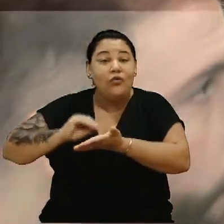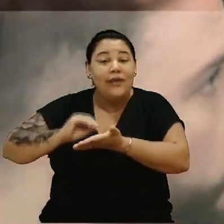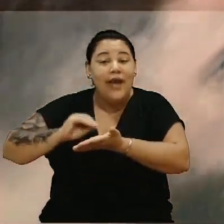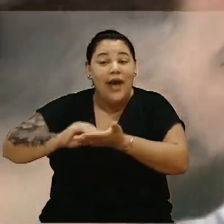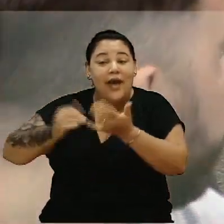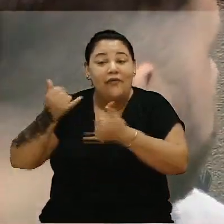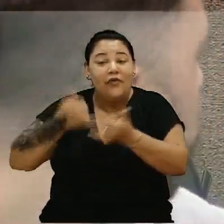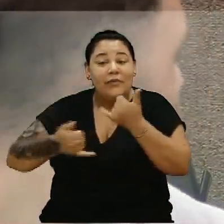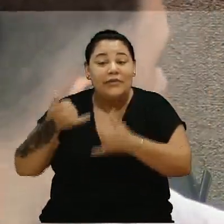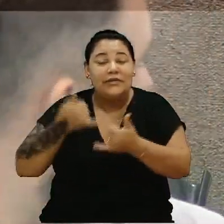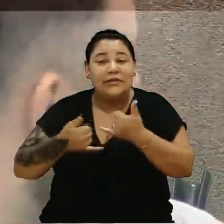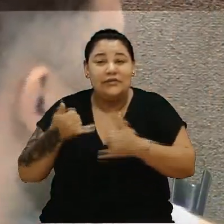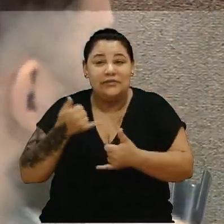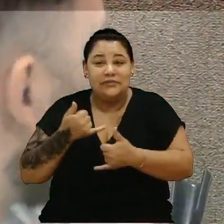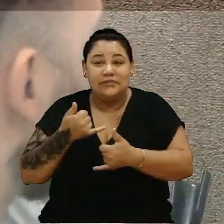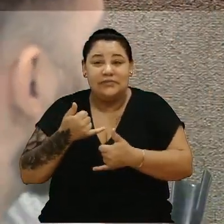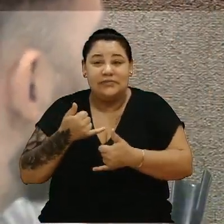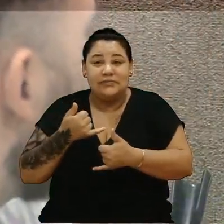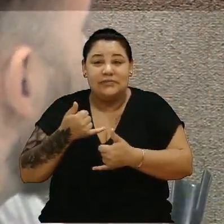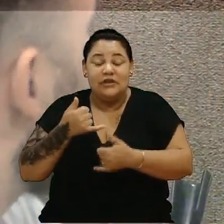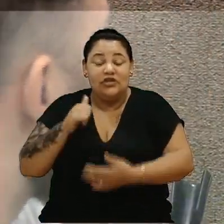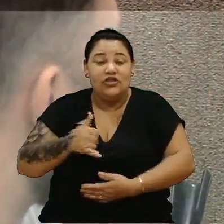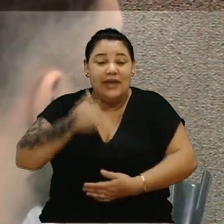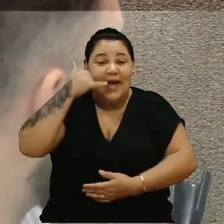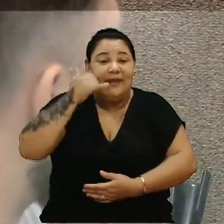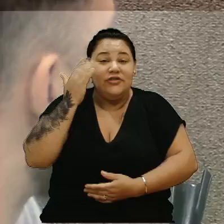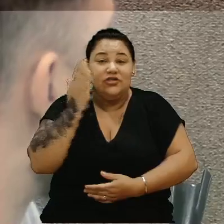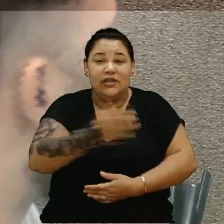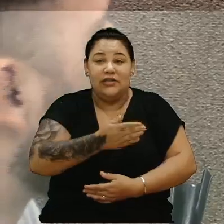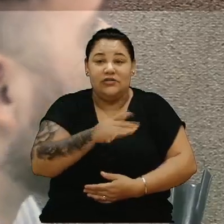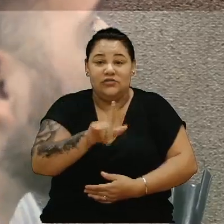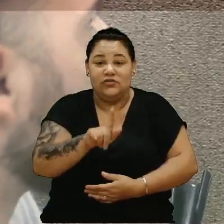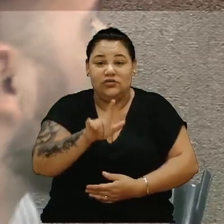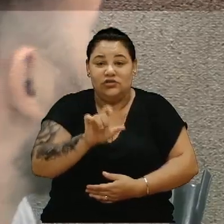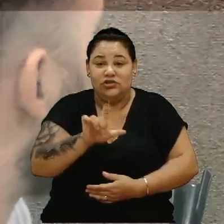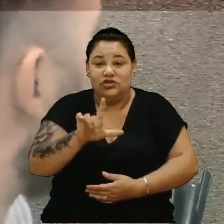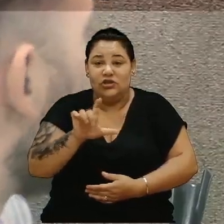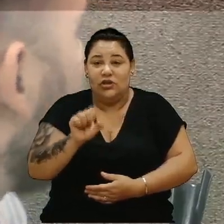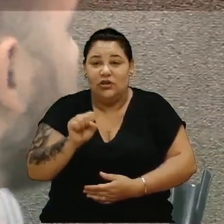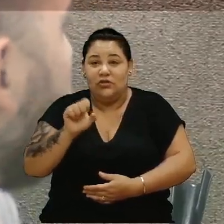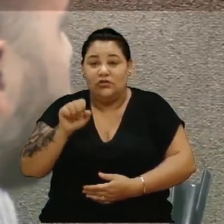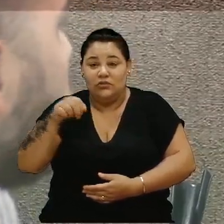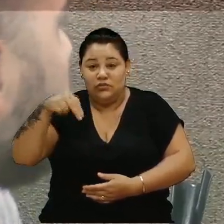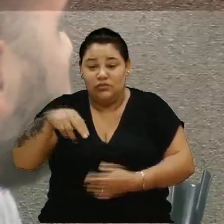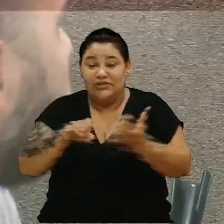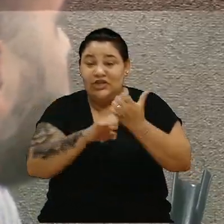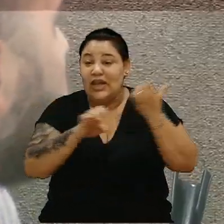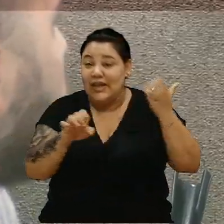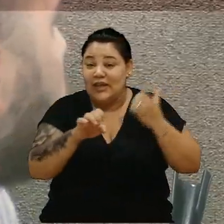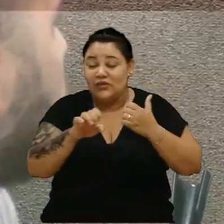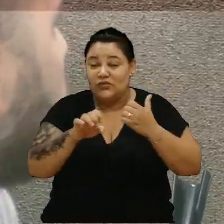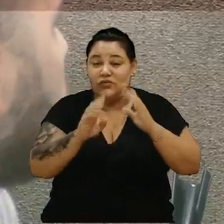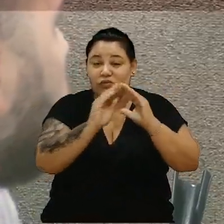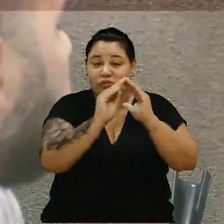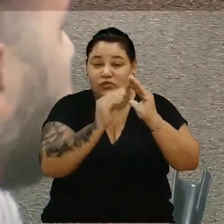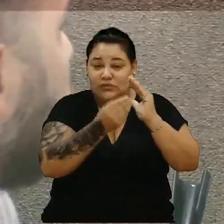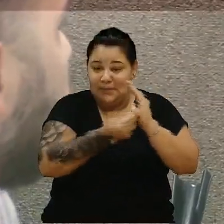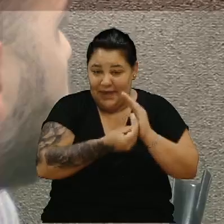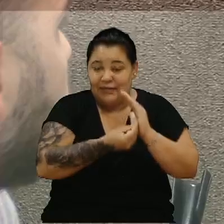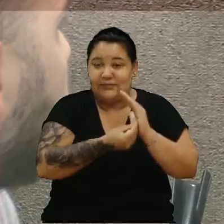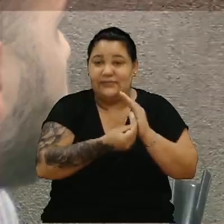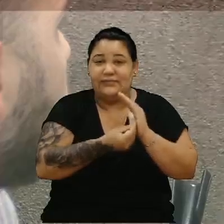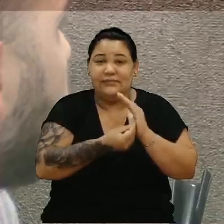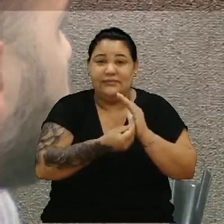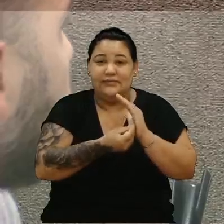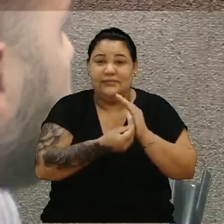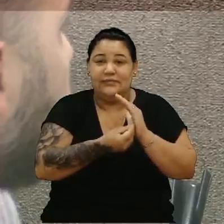sempre pegava a informação, ligava direto para o Gerson Panarotto, engenheiro do SAMAI, e ele, né,